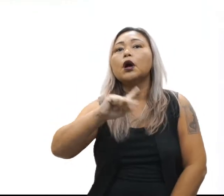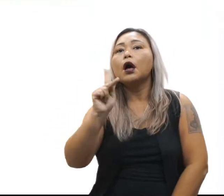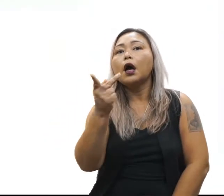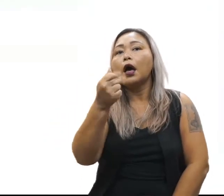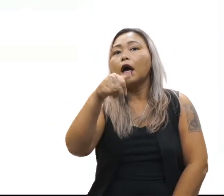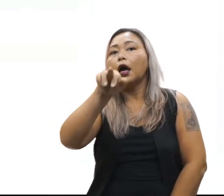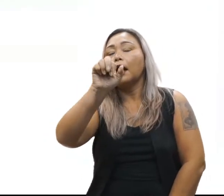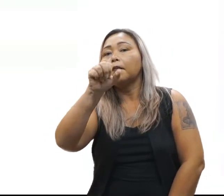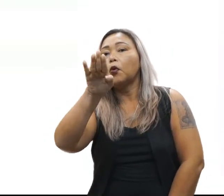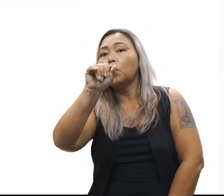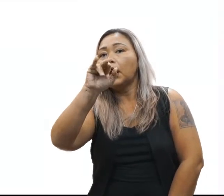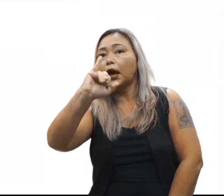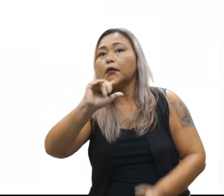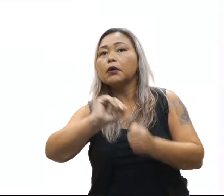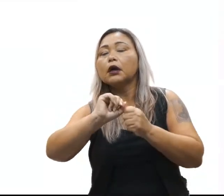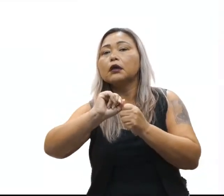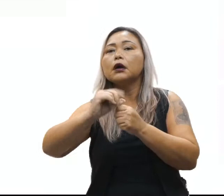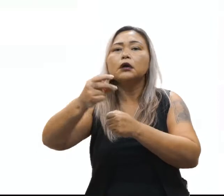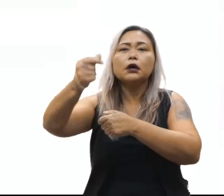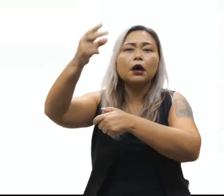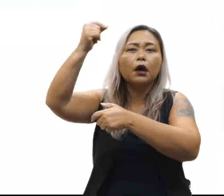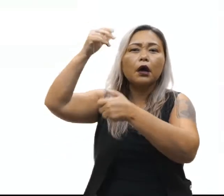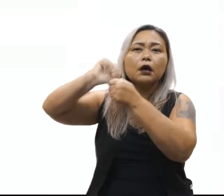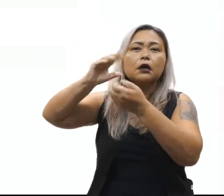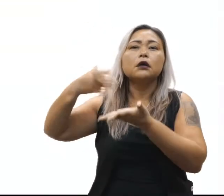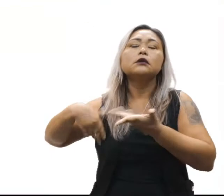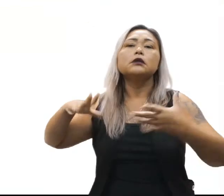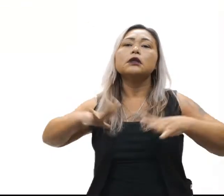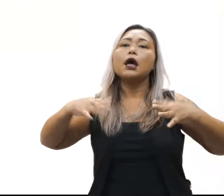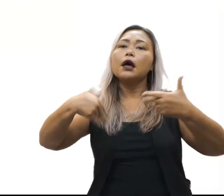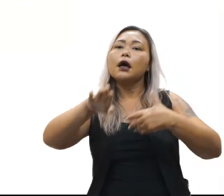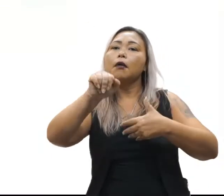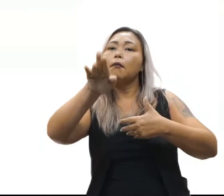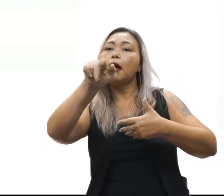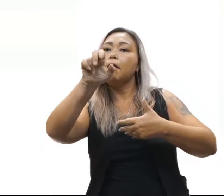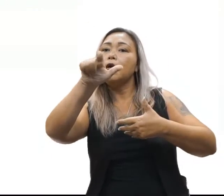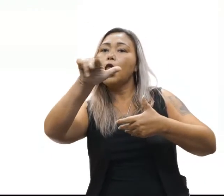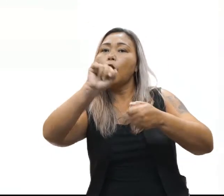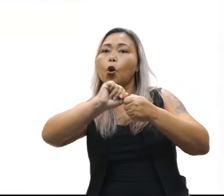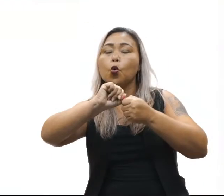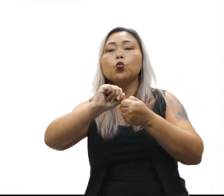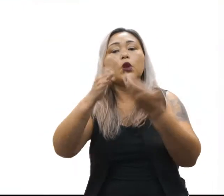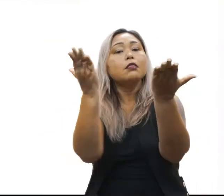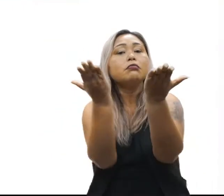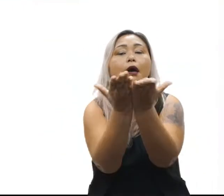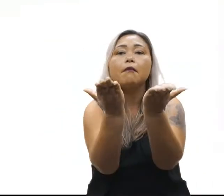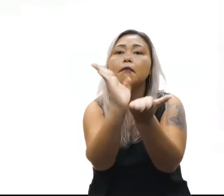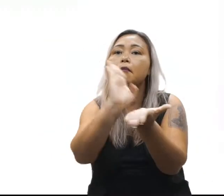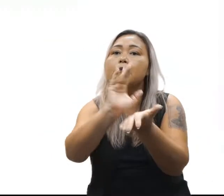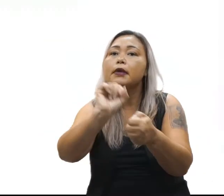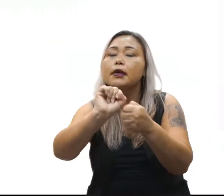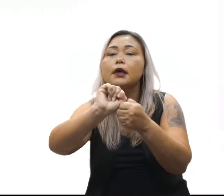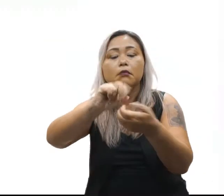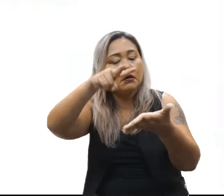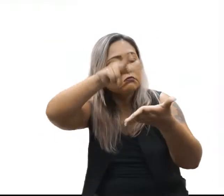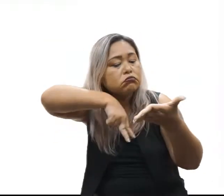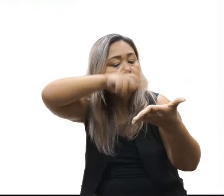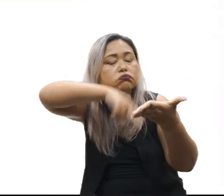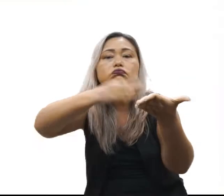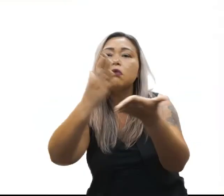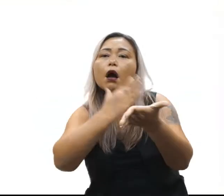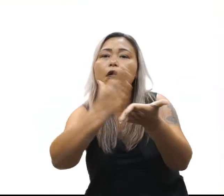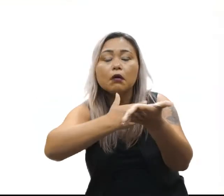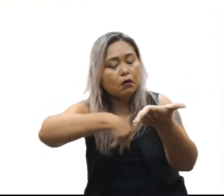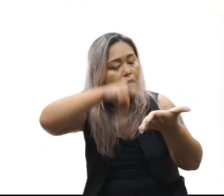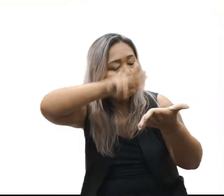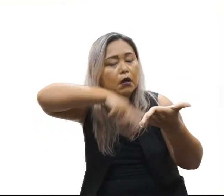e a Lei das 12 Tábuas, né, a Lei Mosaica, a Bíblia, que é um dos livros mais lidos da história,